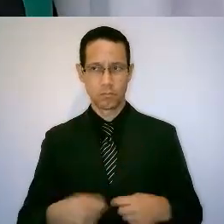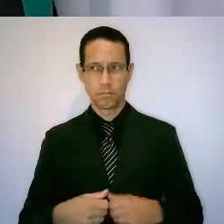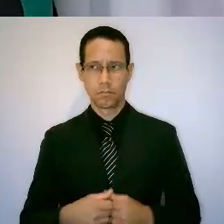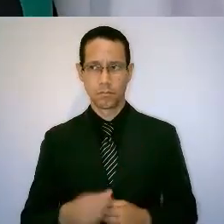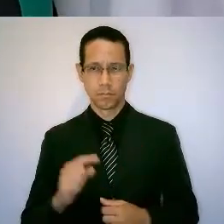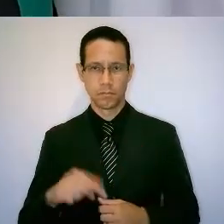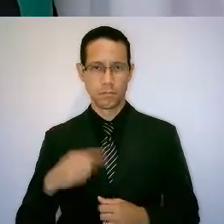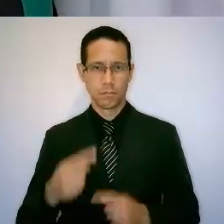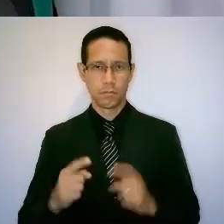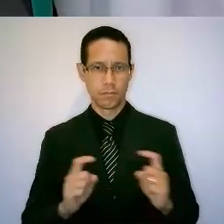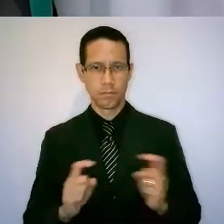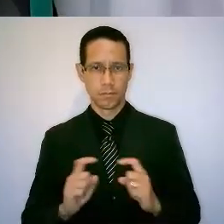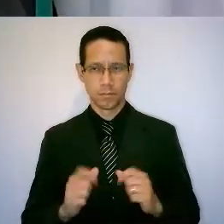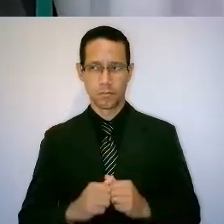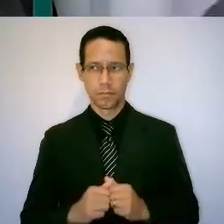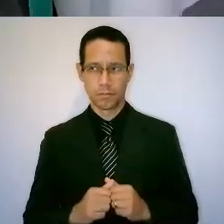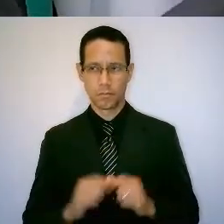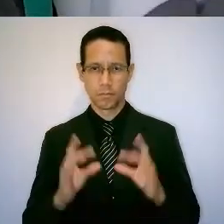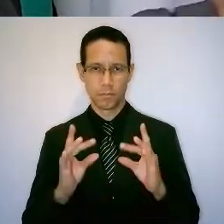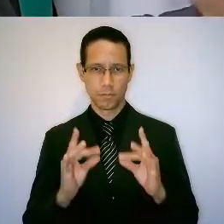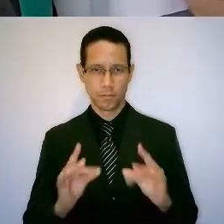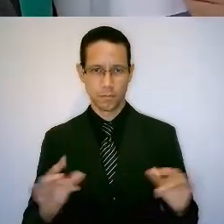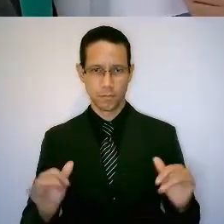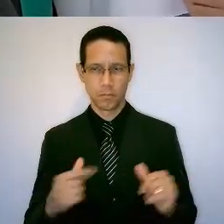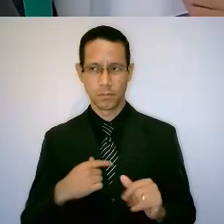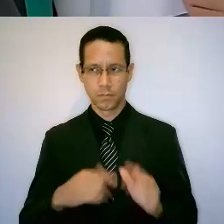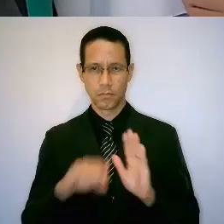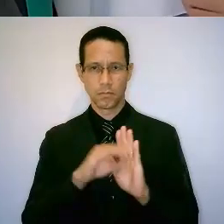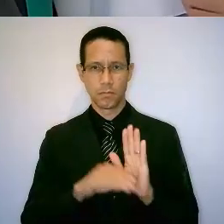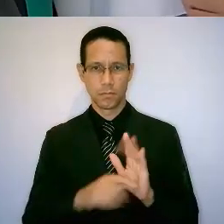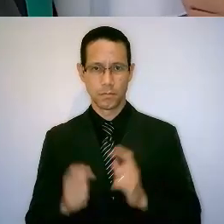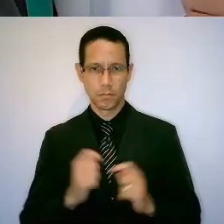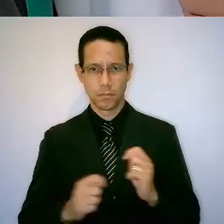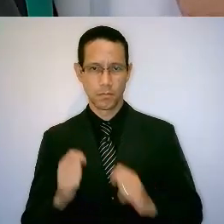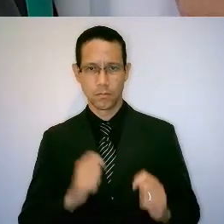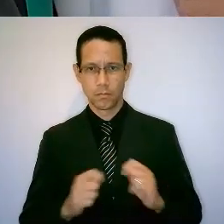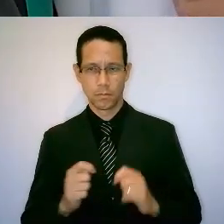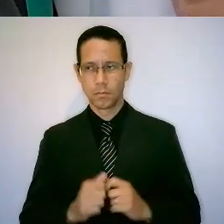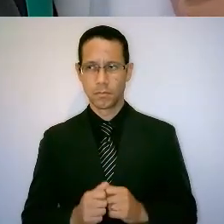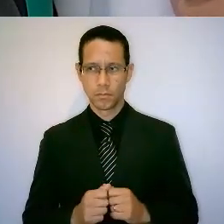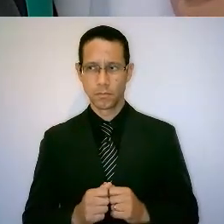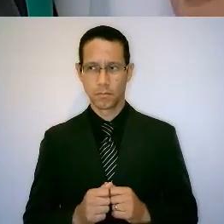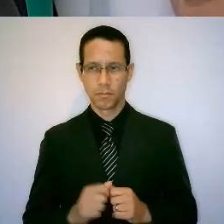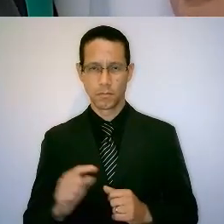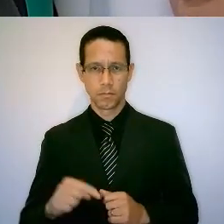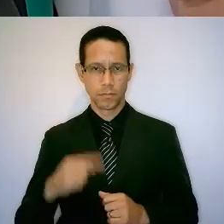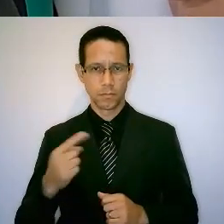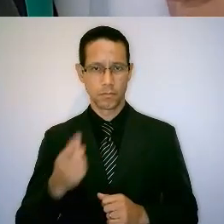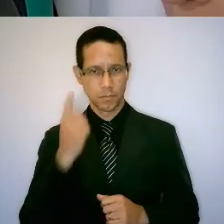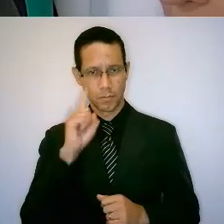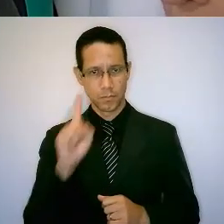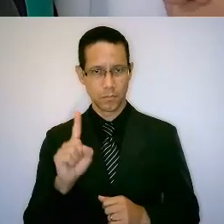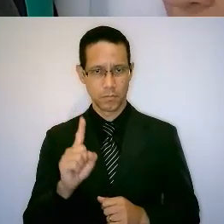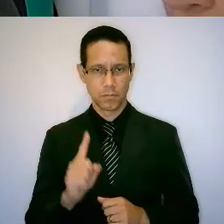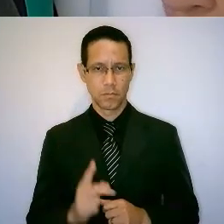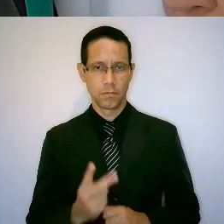então adicional na ordem administrativa nossa próxima sessão no dia